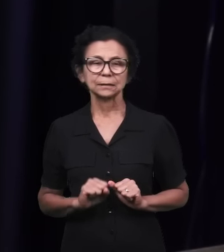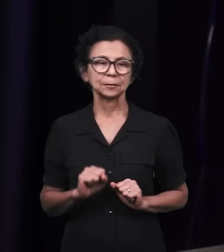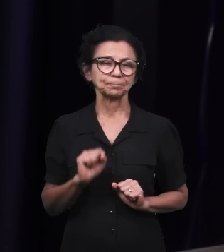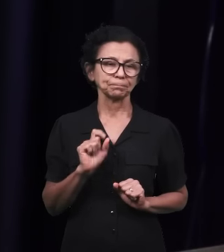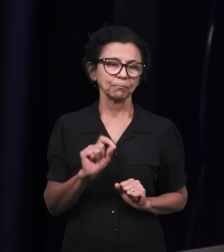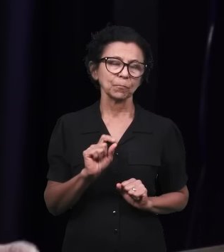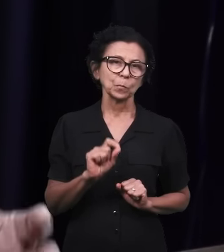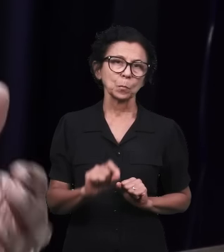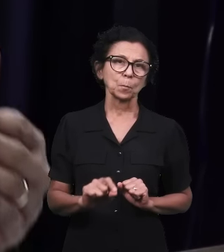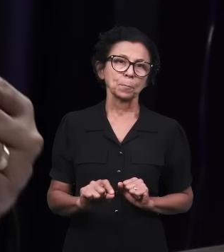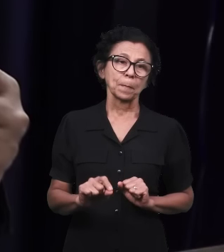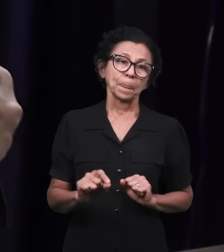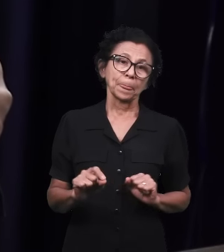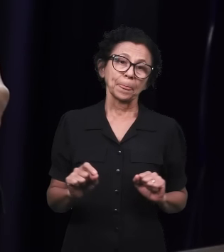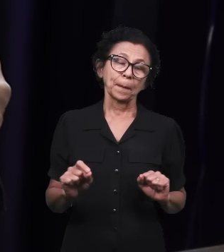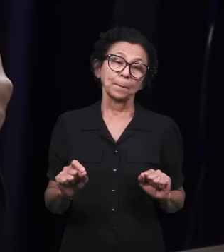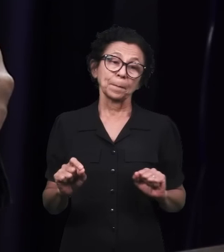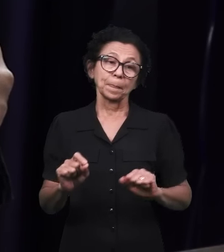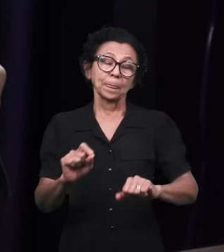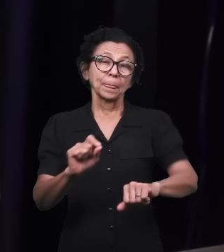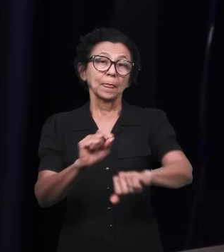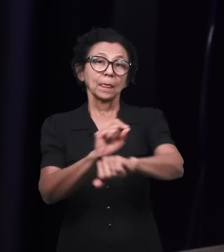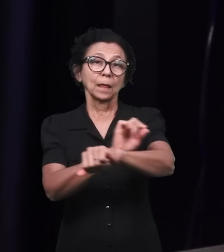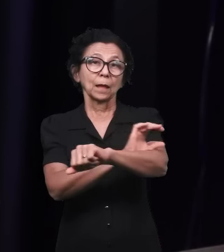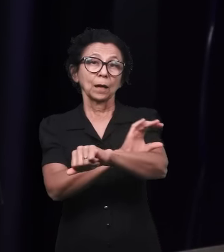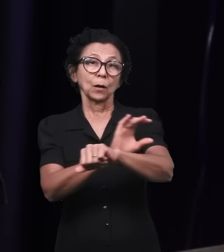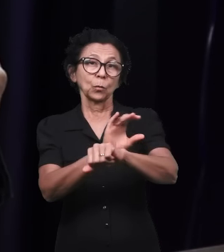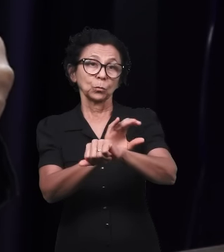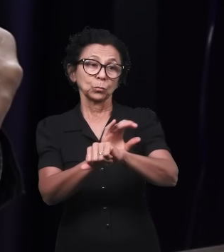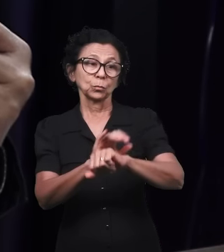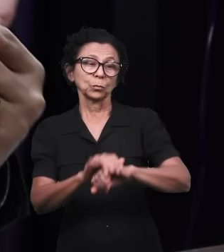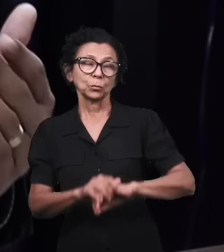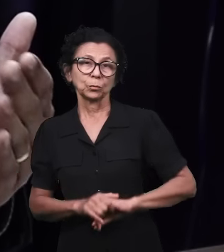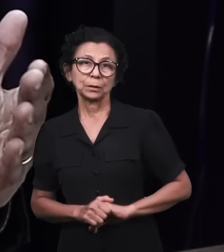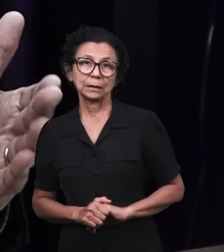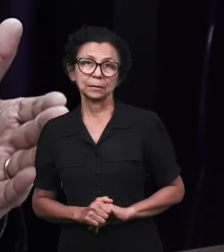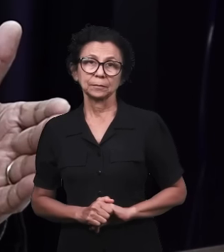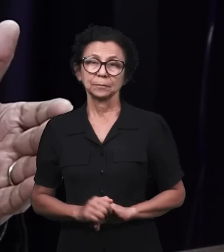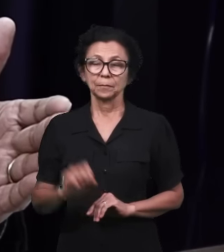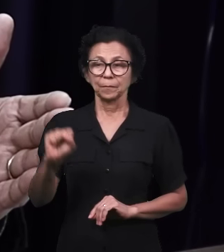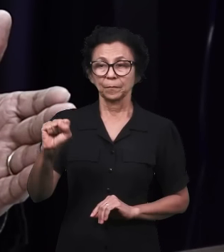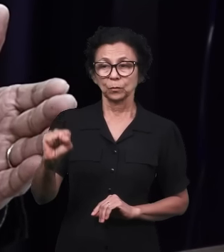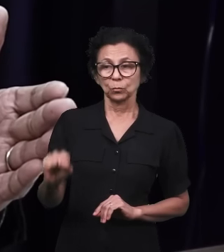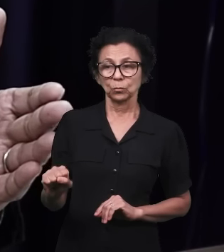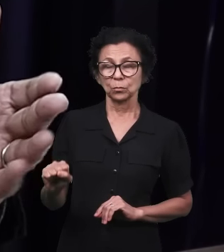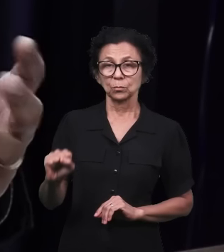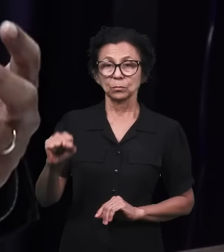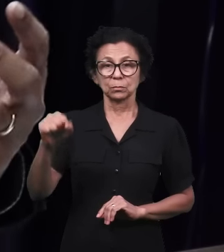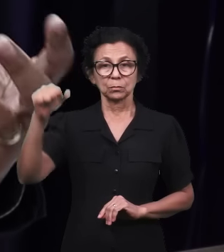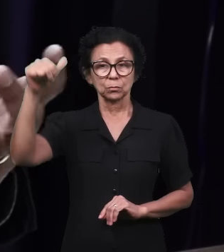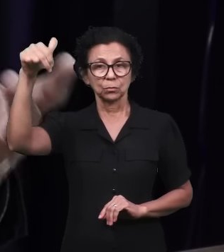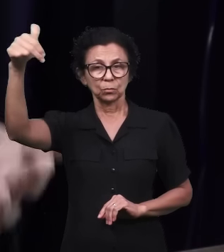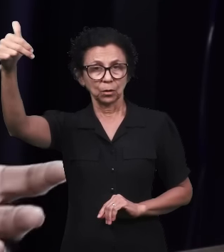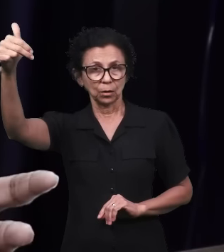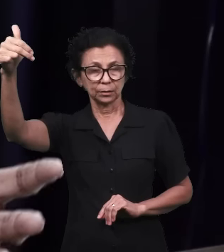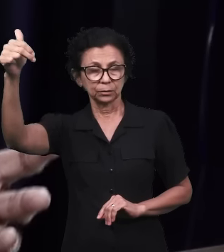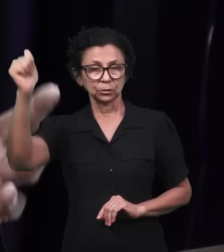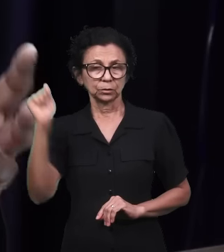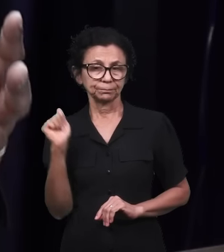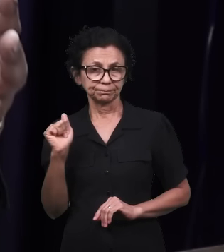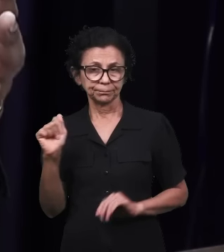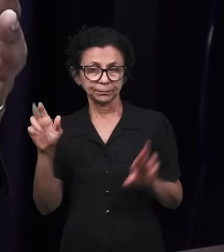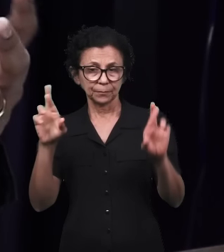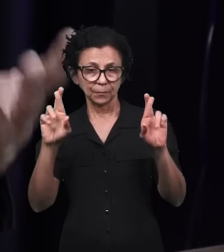cultural dos que estavam mais ao sul em relação aos do norte, por causa dessa